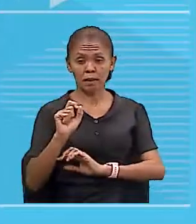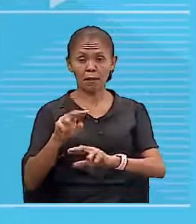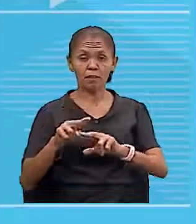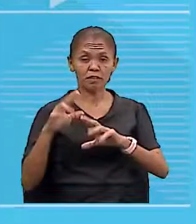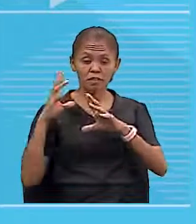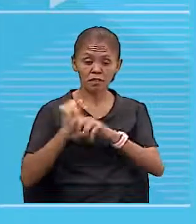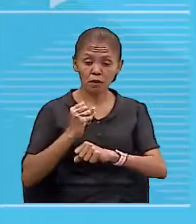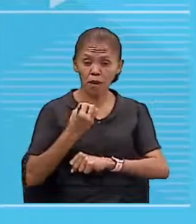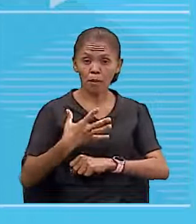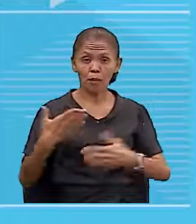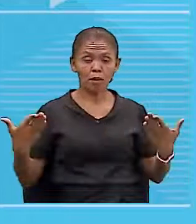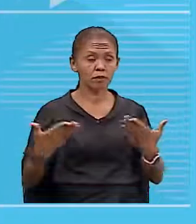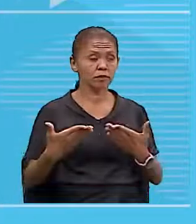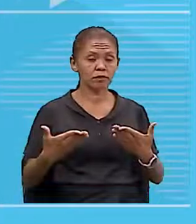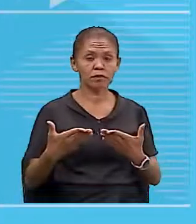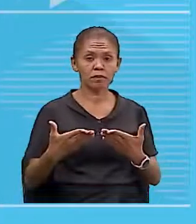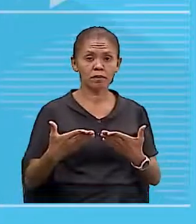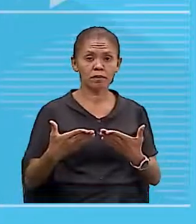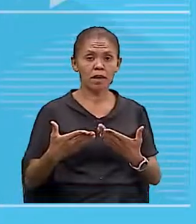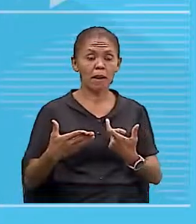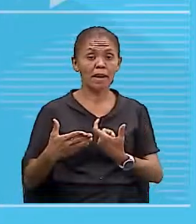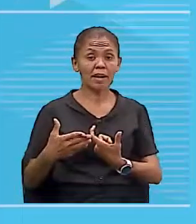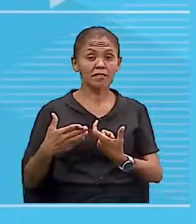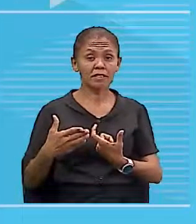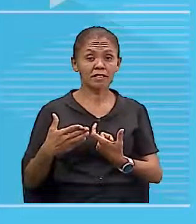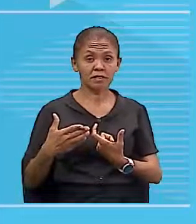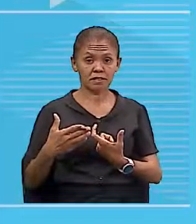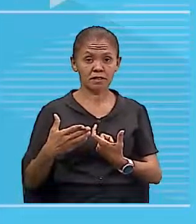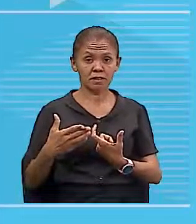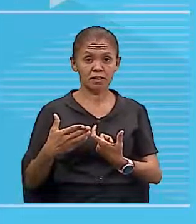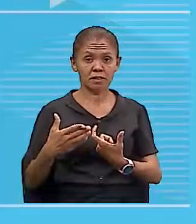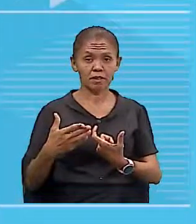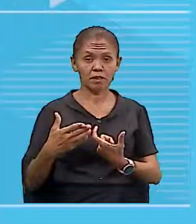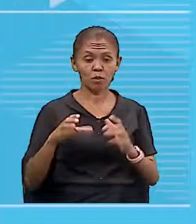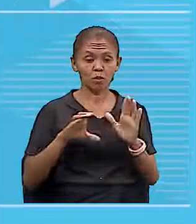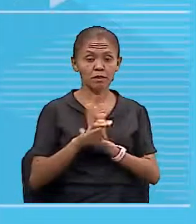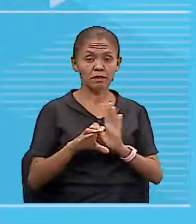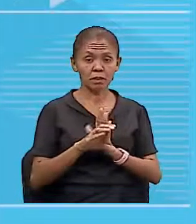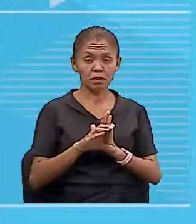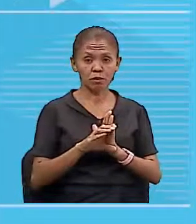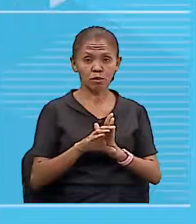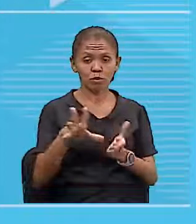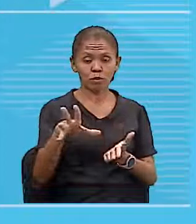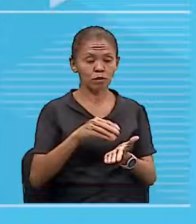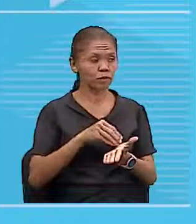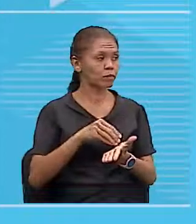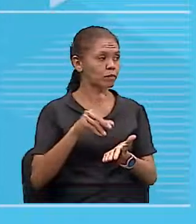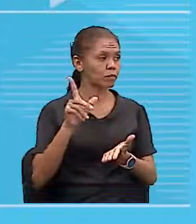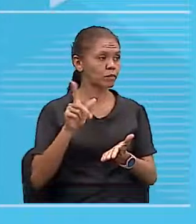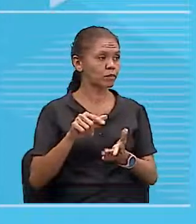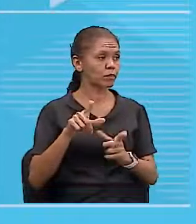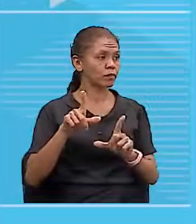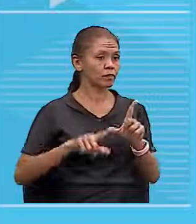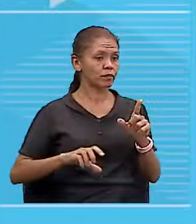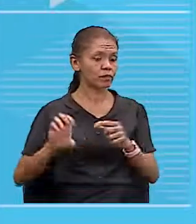commodit coloque no seu caderninho coloque na sua mente meu filho commodities que está na letra